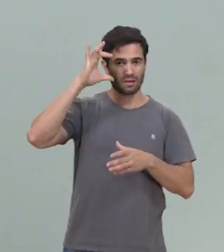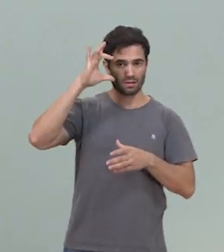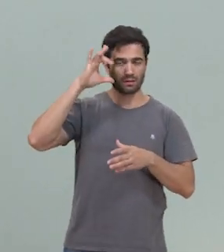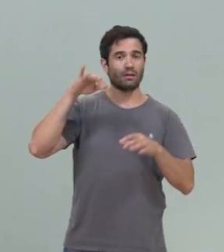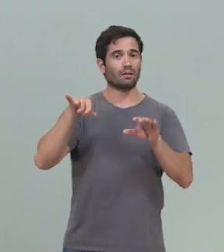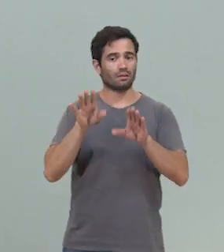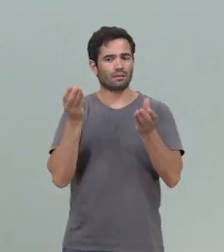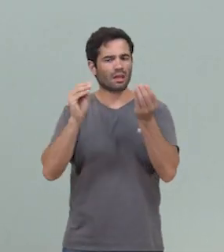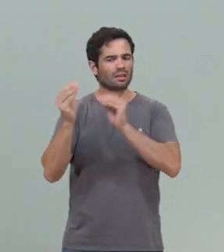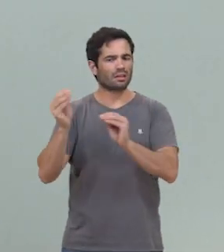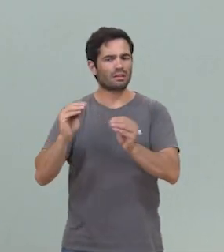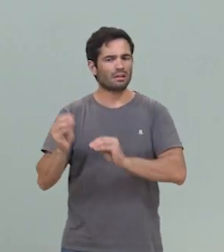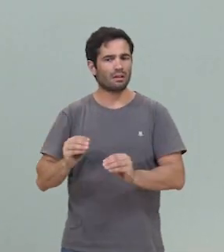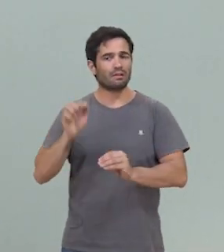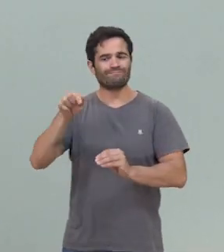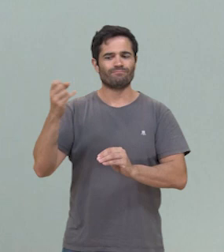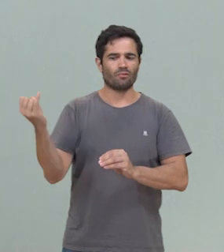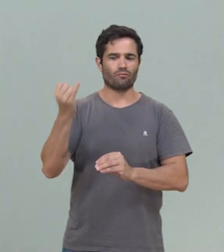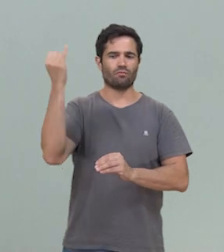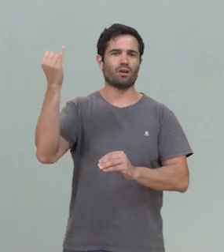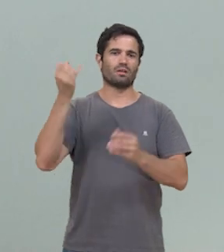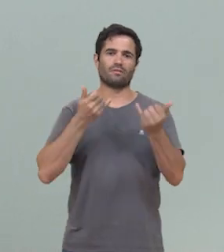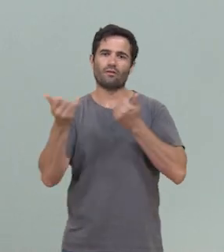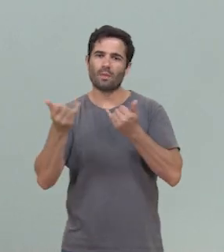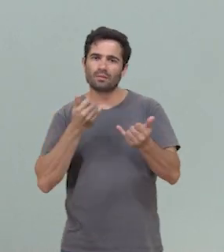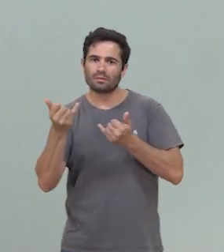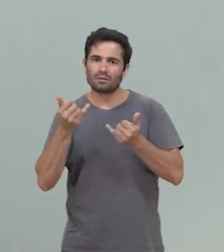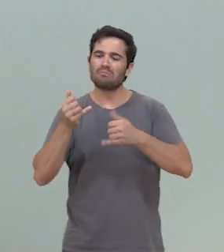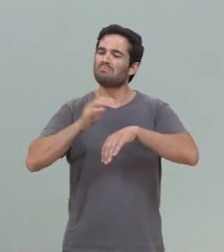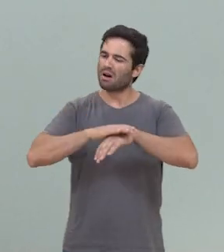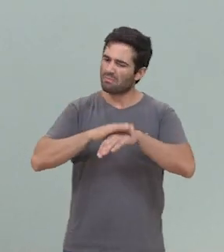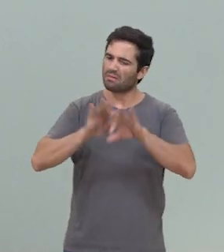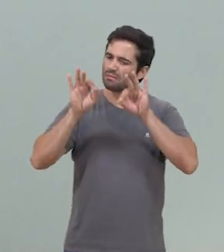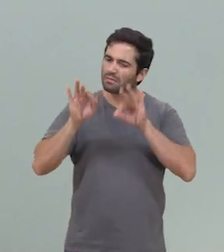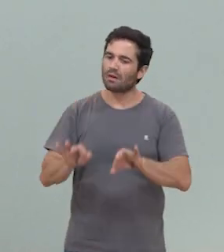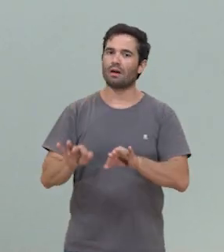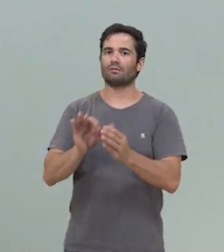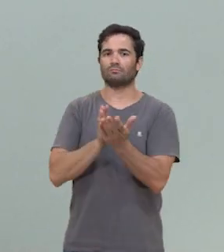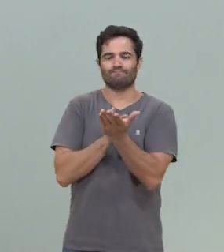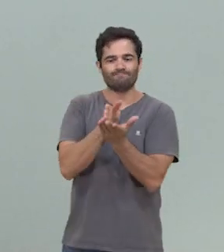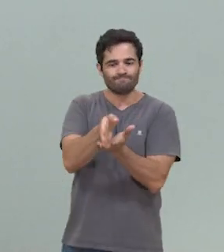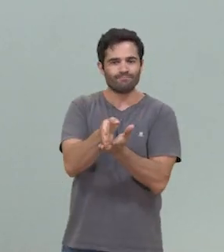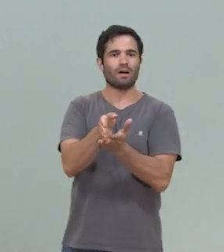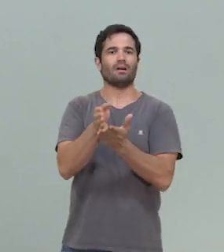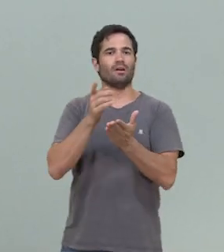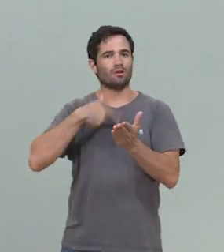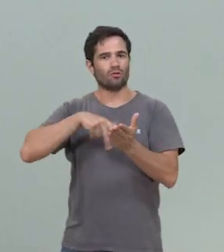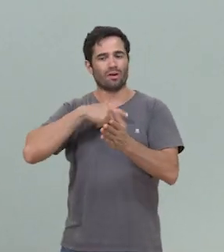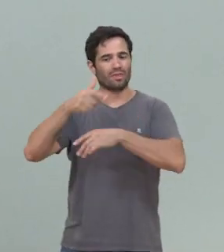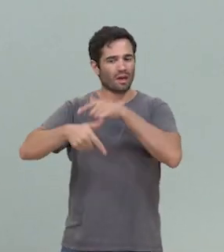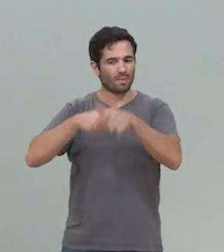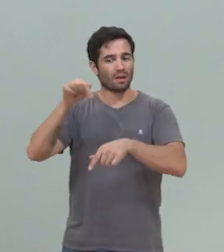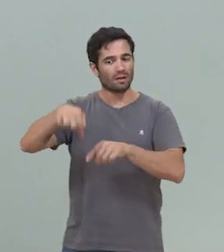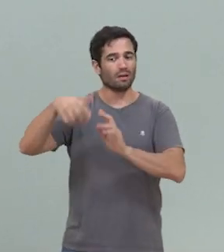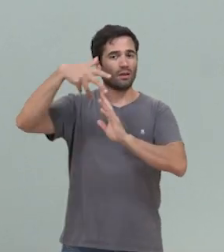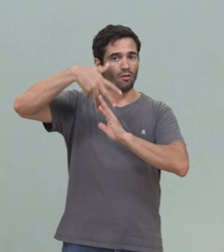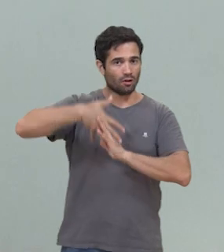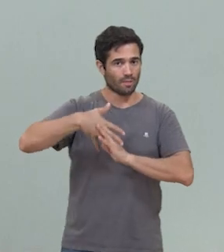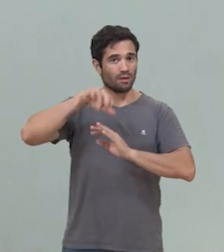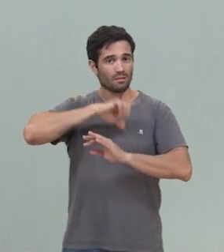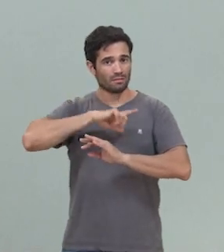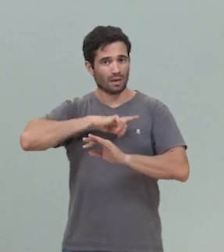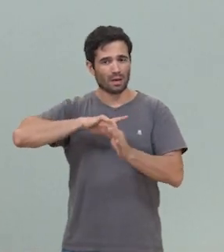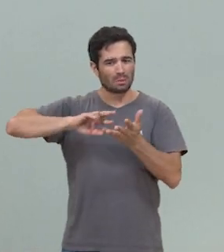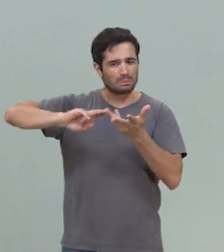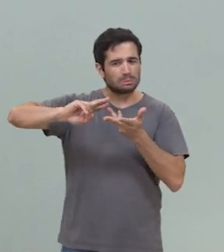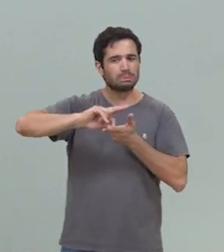Instagram colocar ali informações relevantes eh devidamente checadas né A gente trabalha aqui na ufms